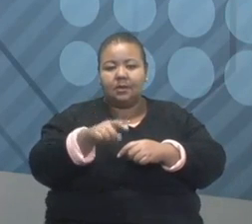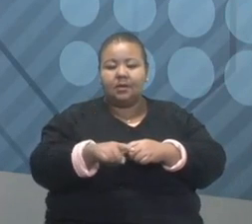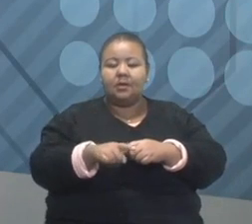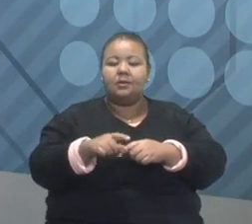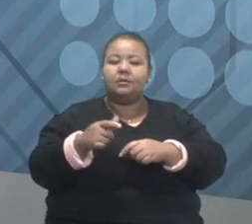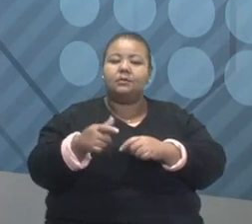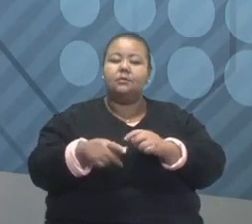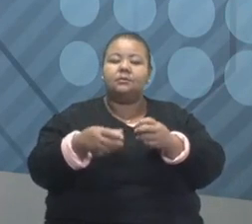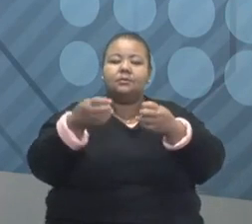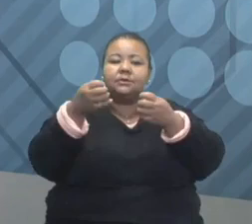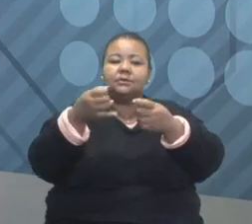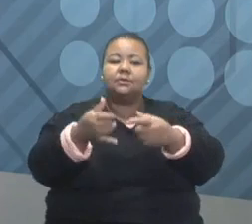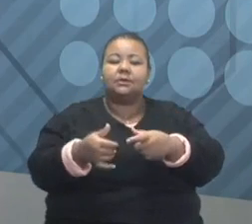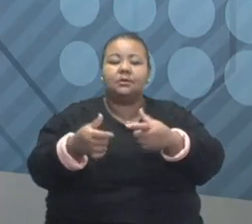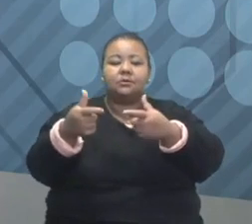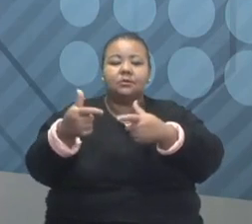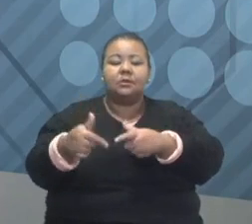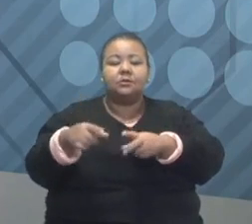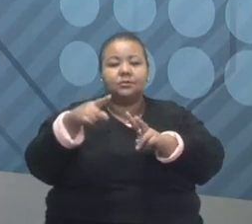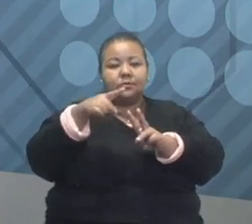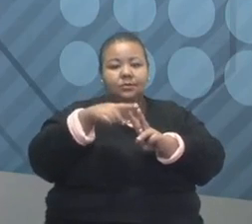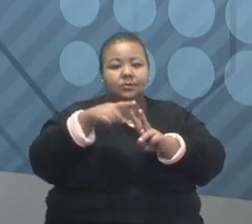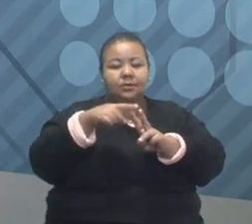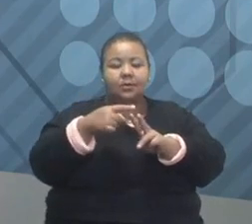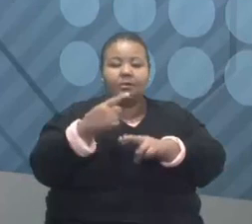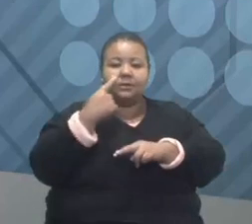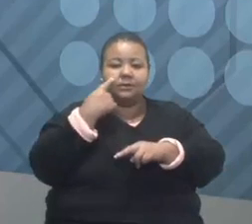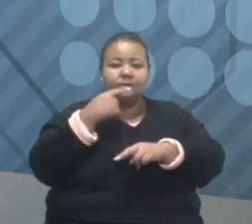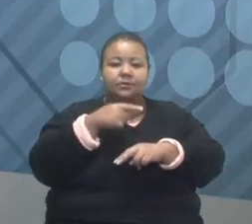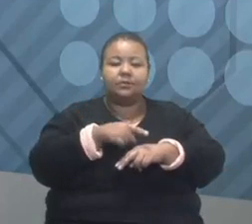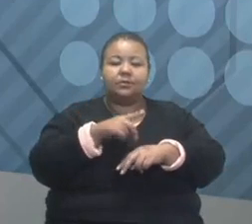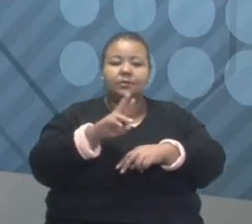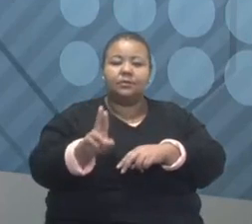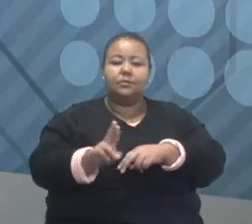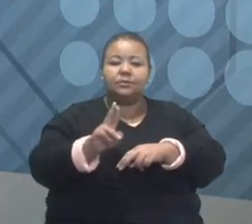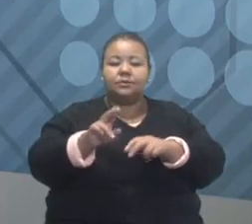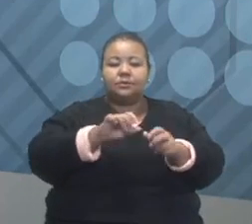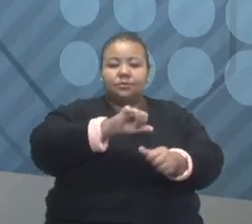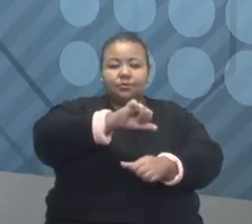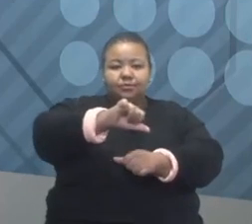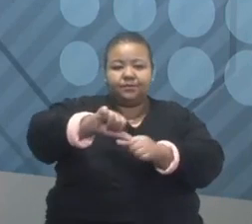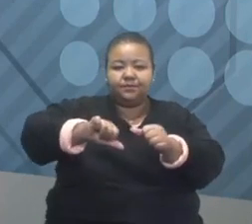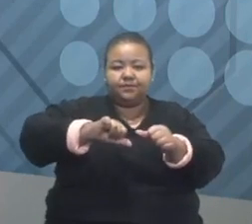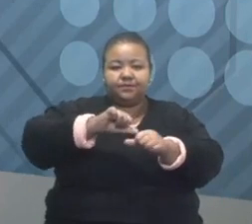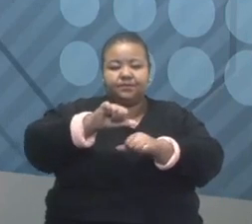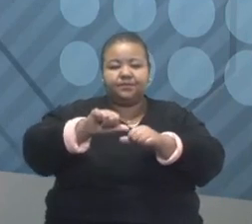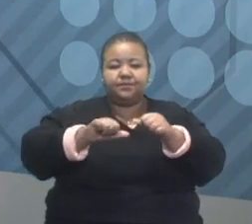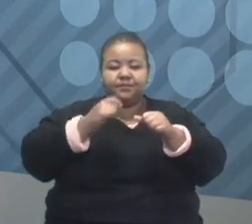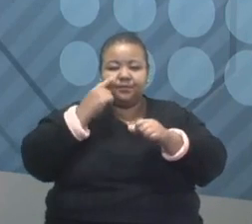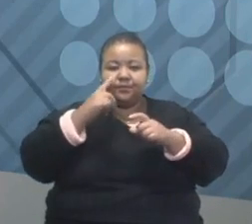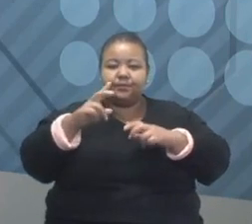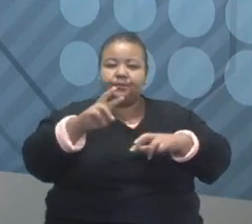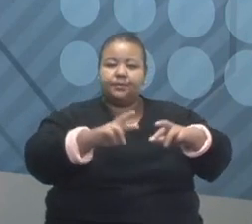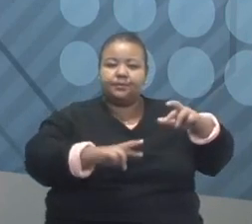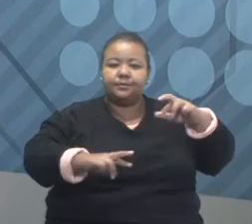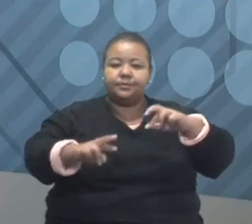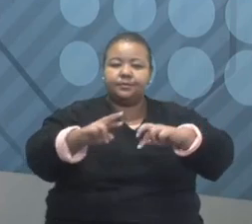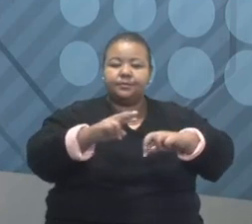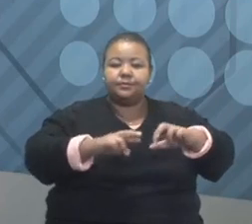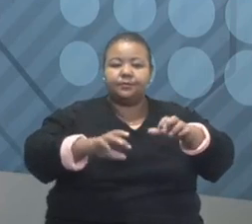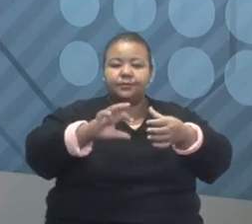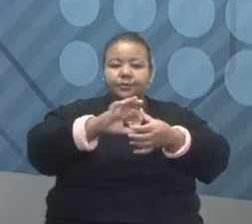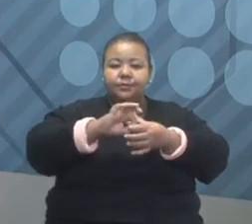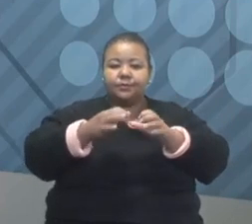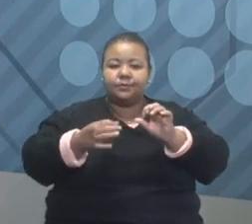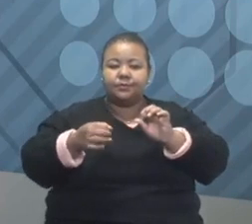espaço vetorial, nós agora vamos abordar este conceito trabalhando com as transformações, analisando este contexto. Veja que